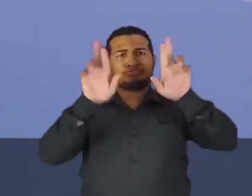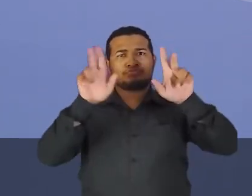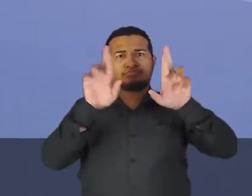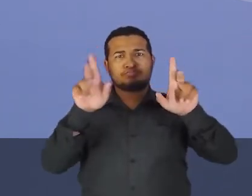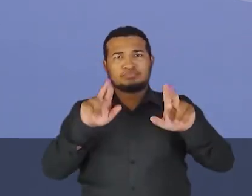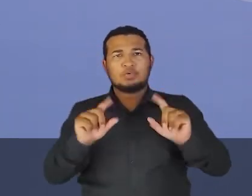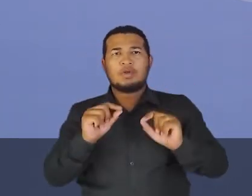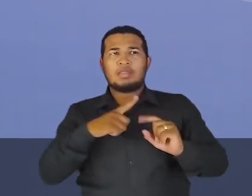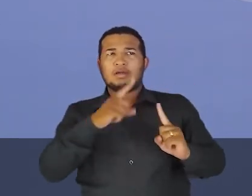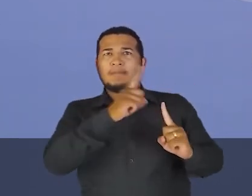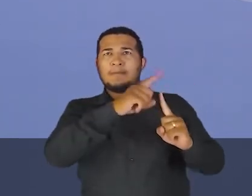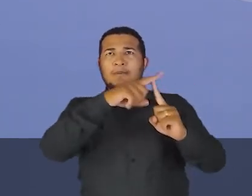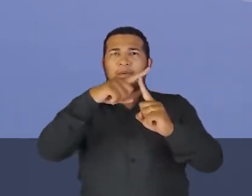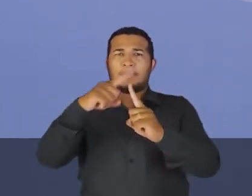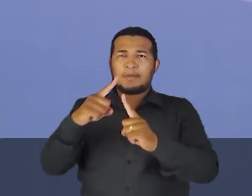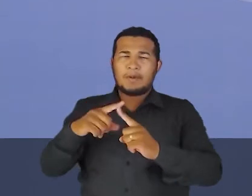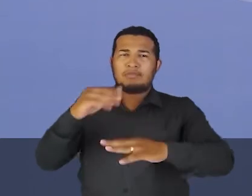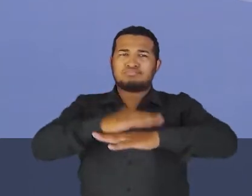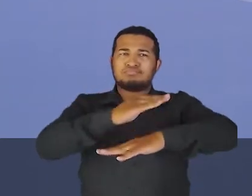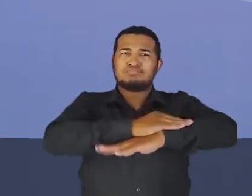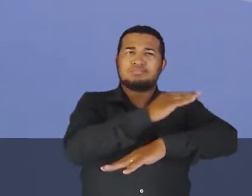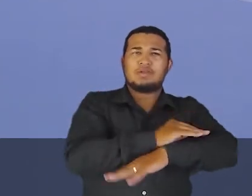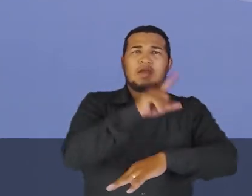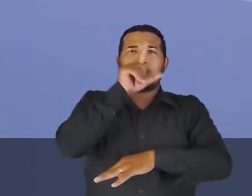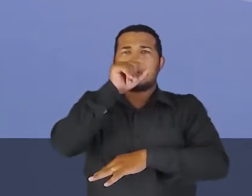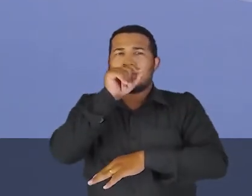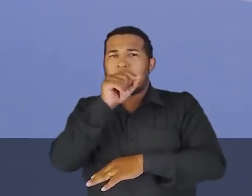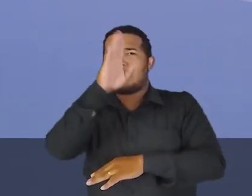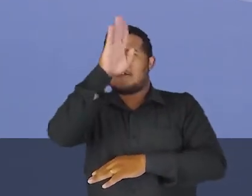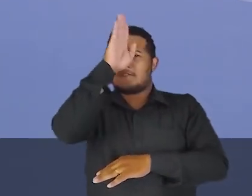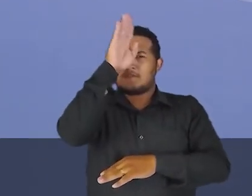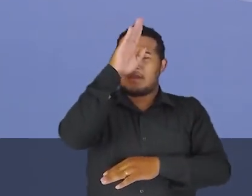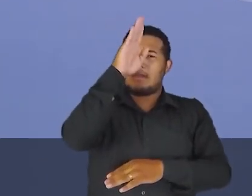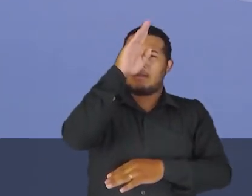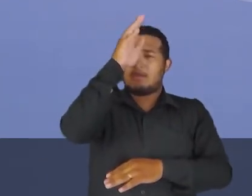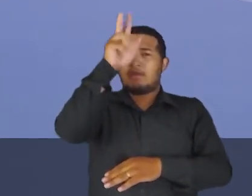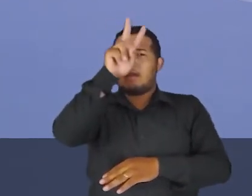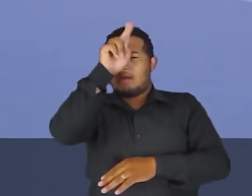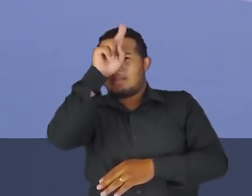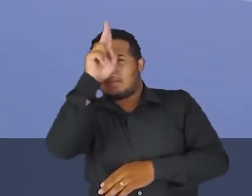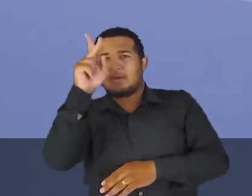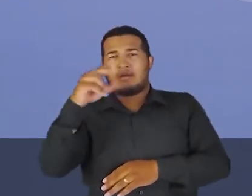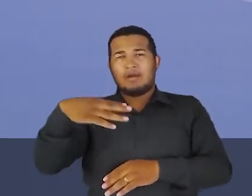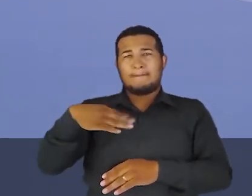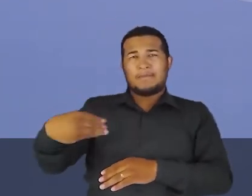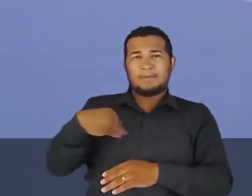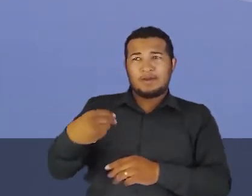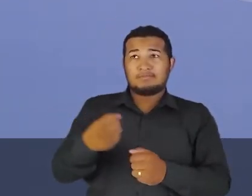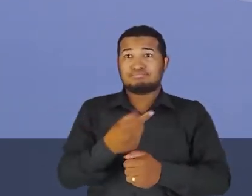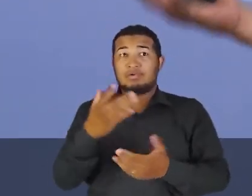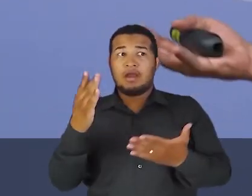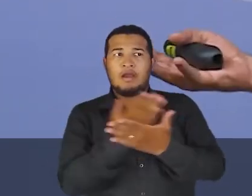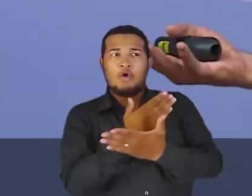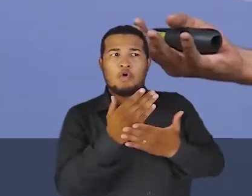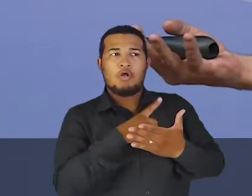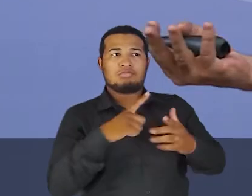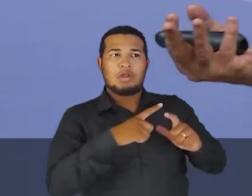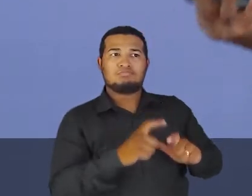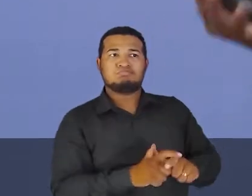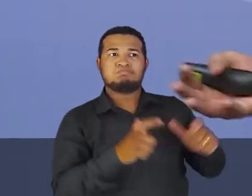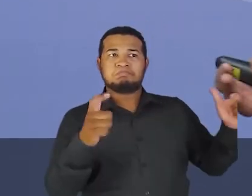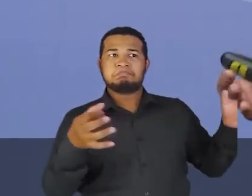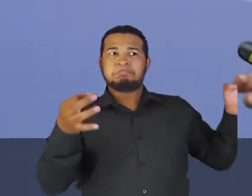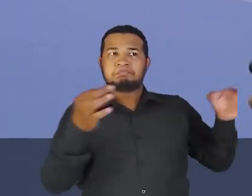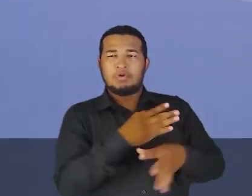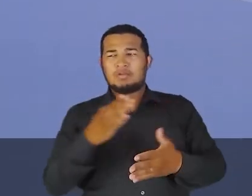entre répteis, aves, mamíferos, insetos, anfíbios. Você vai ver que alguns anexos embrionários são mais desenvolvidos em alguns grupos